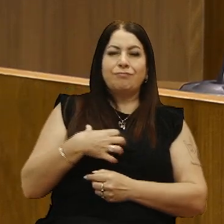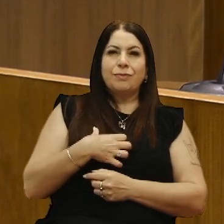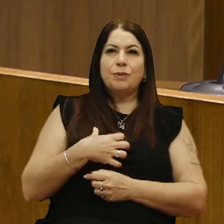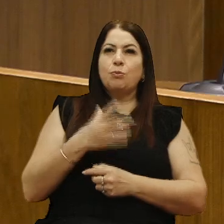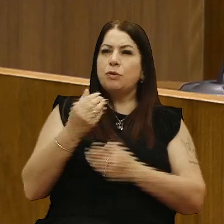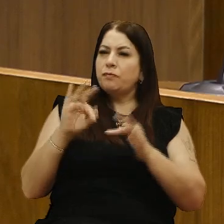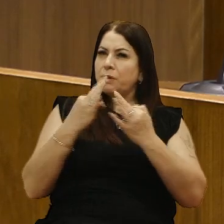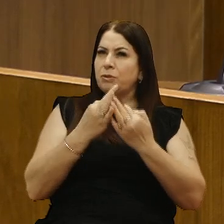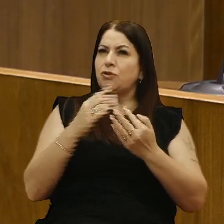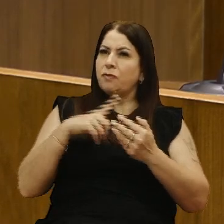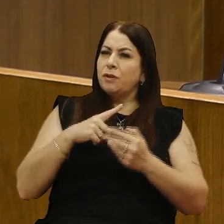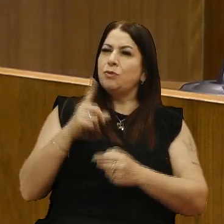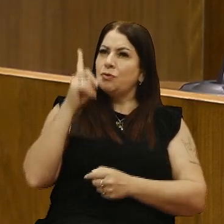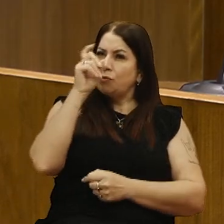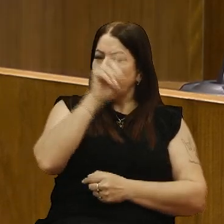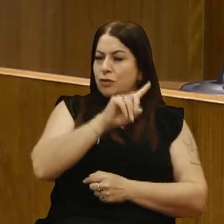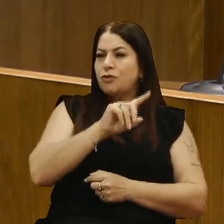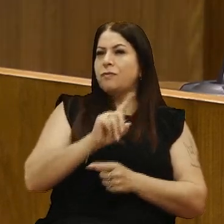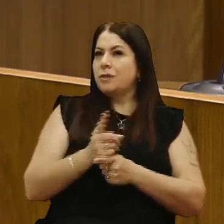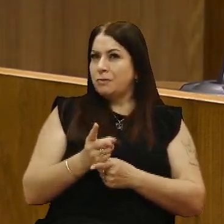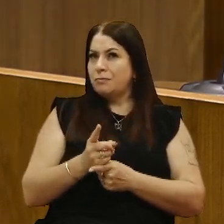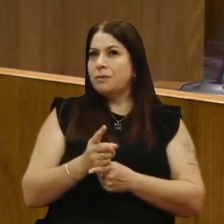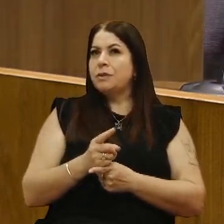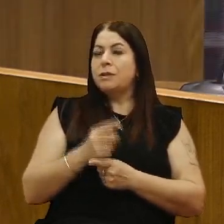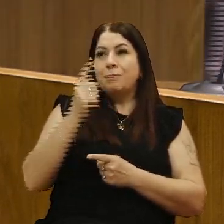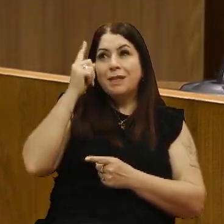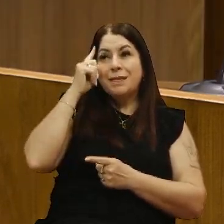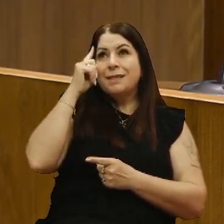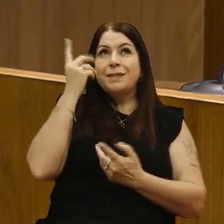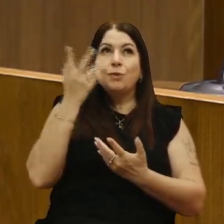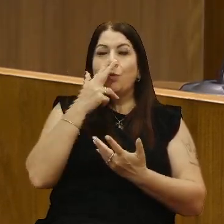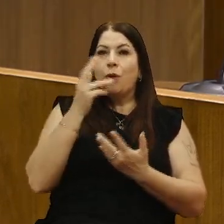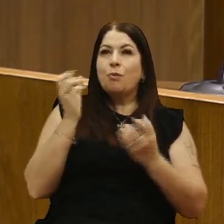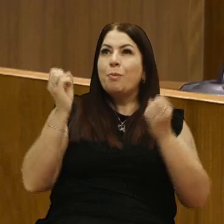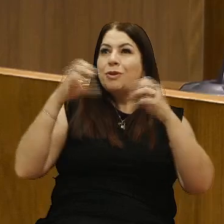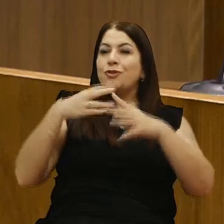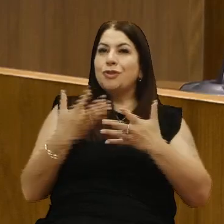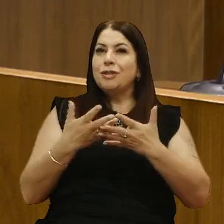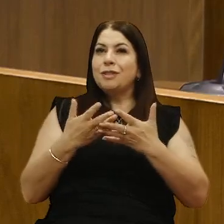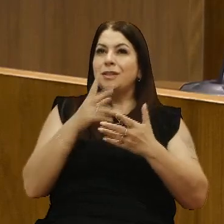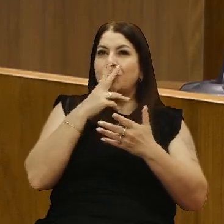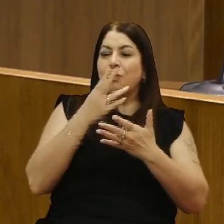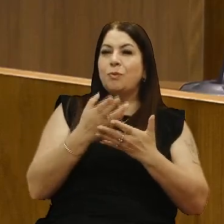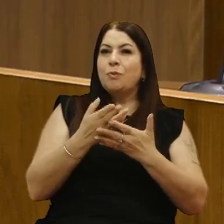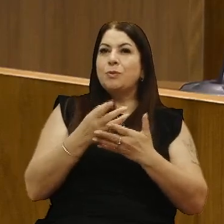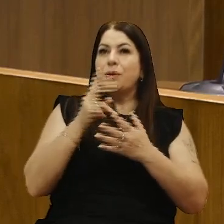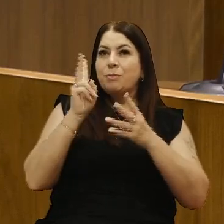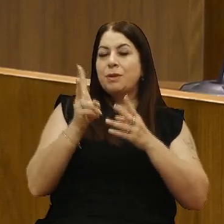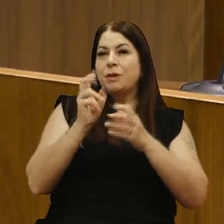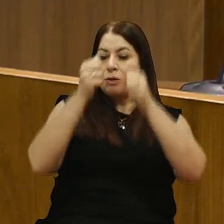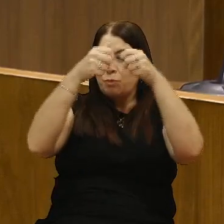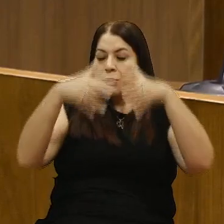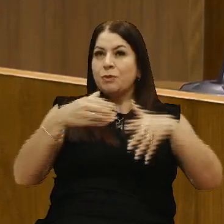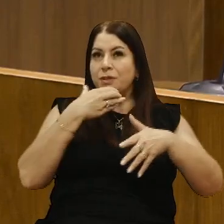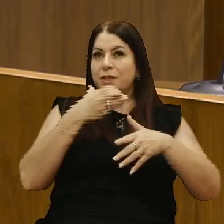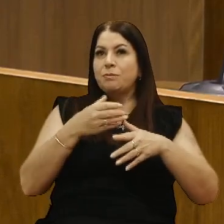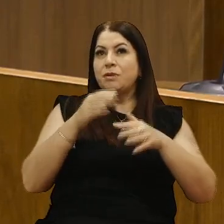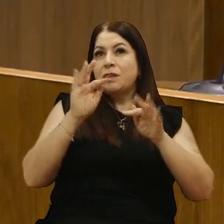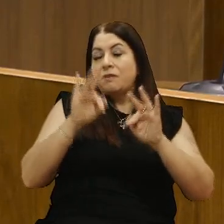dias difíceis e parecia que a nossa magia, aquela que sempre iluminou dezembro, estaria